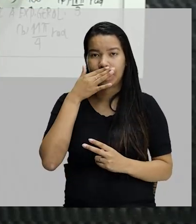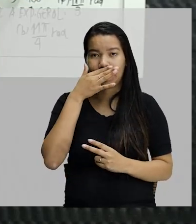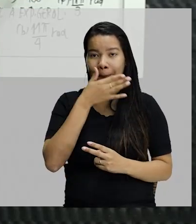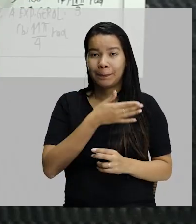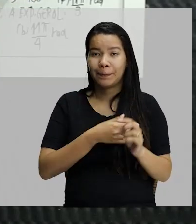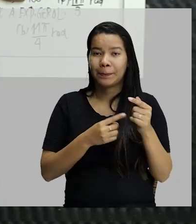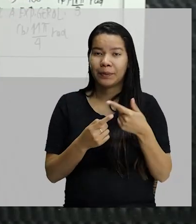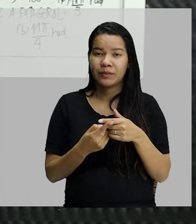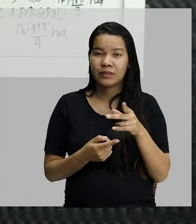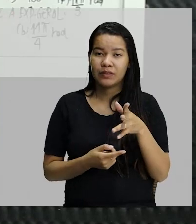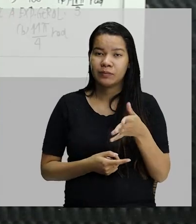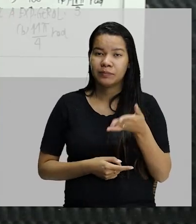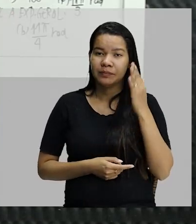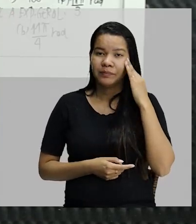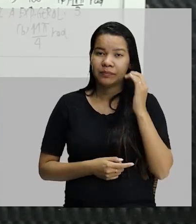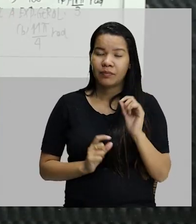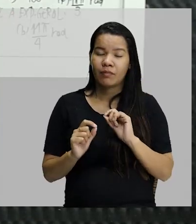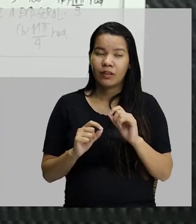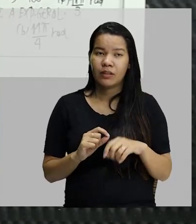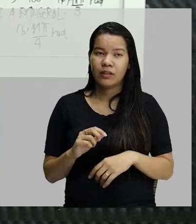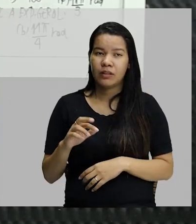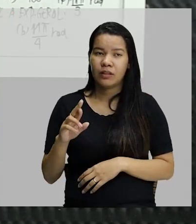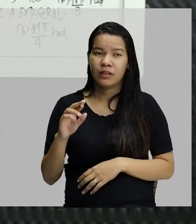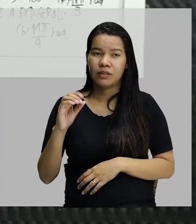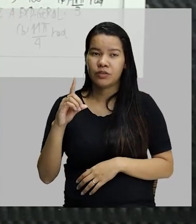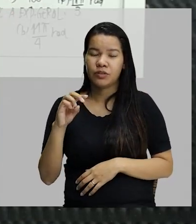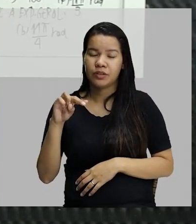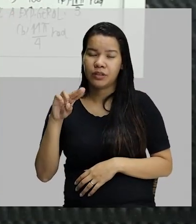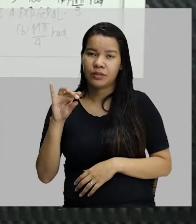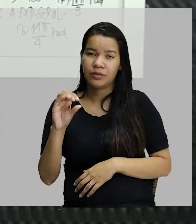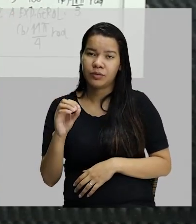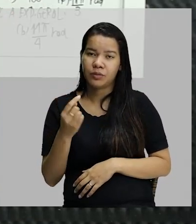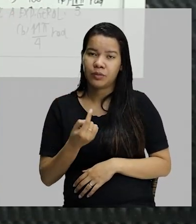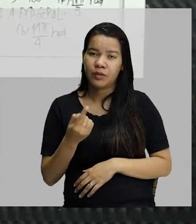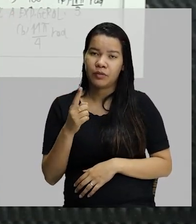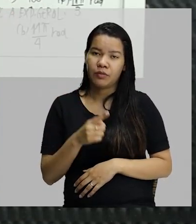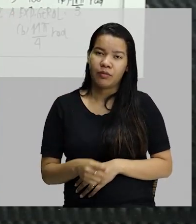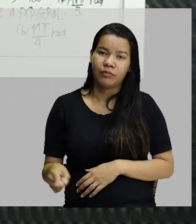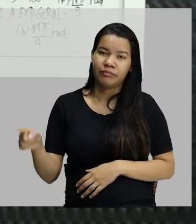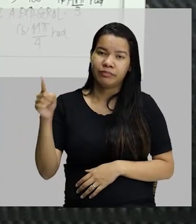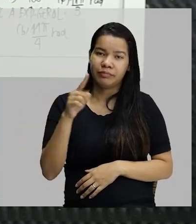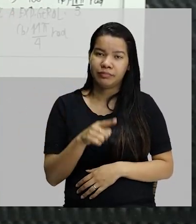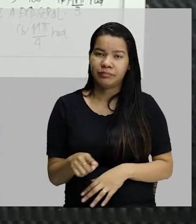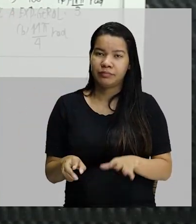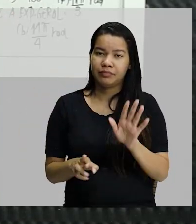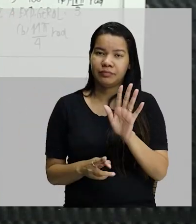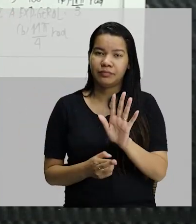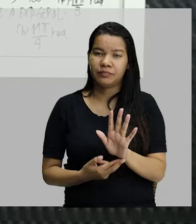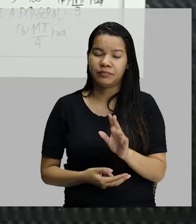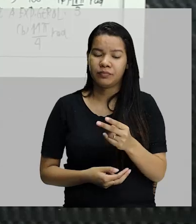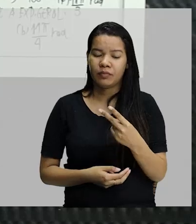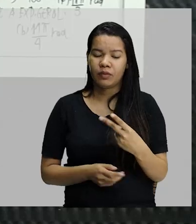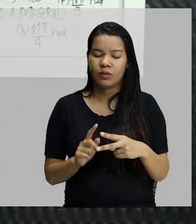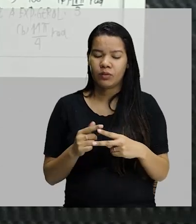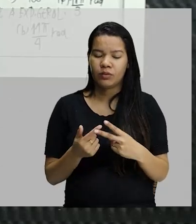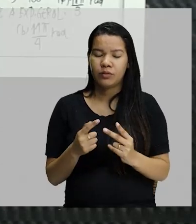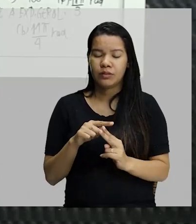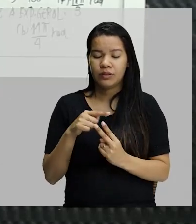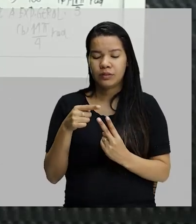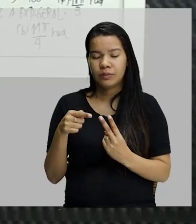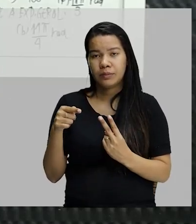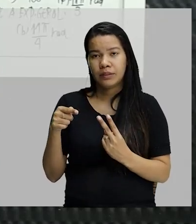Porque você sabe também que em radiano, uma volta completa representa 2π